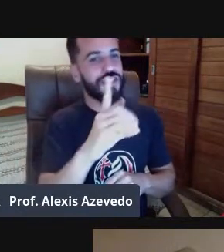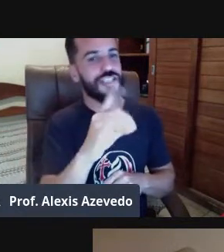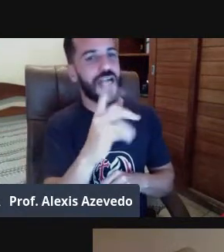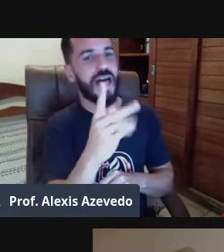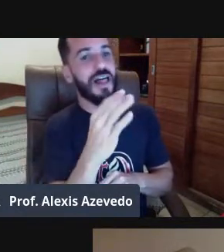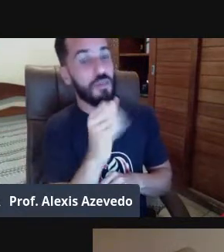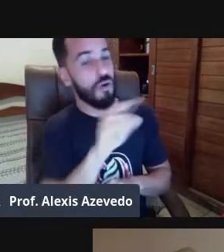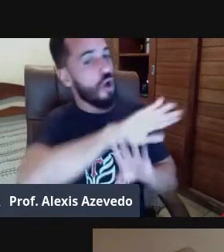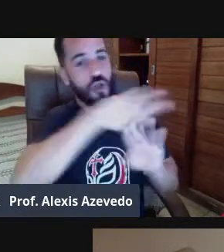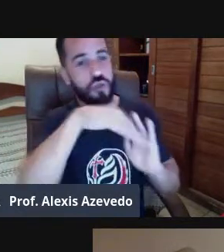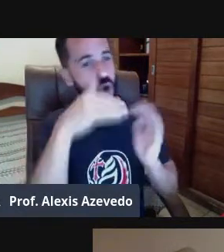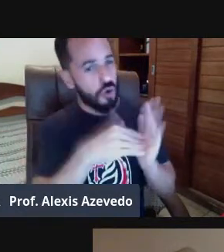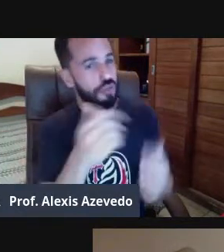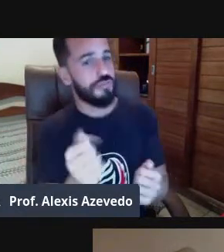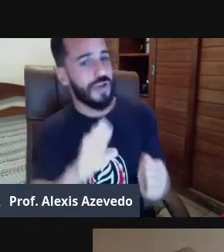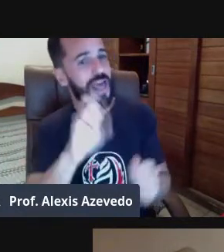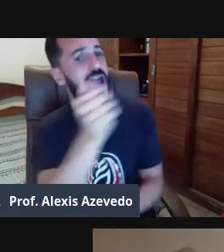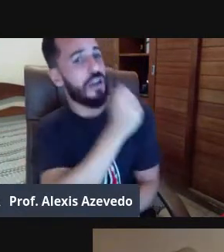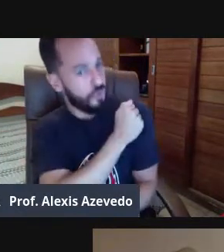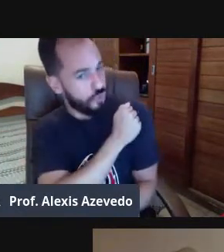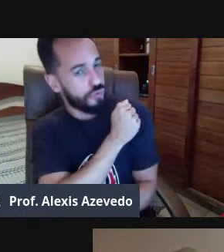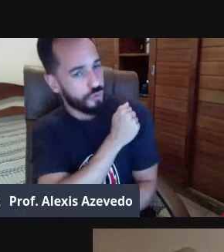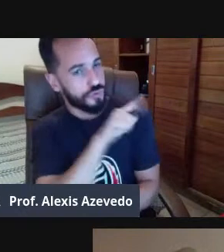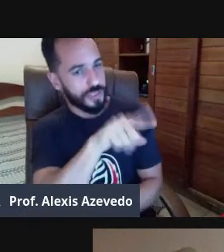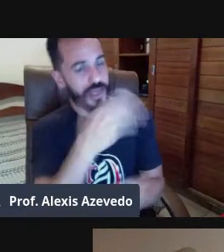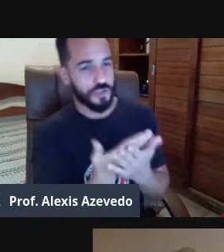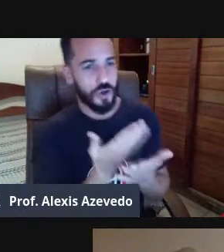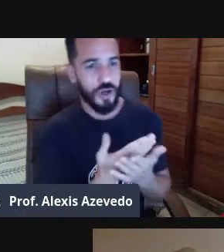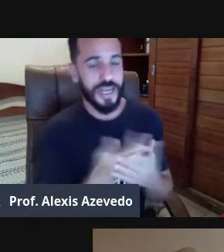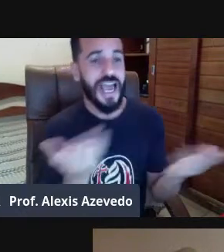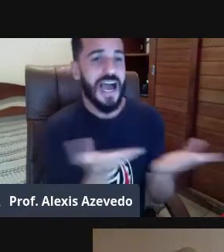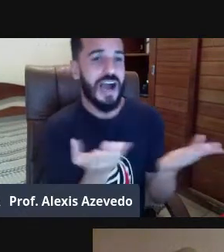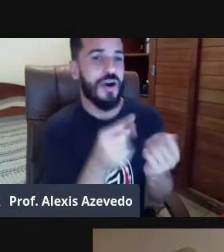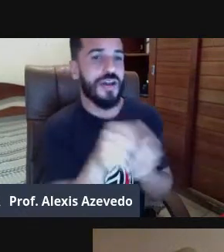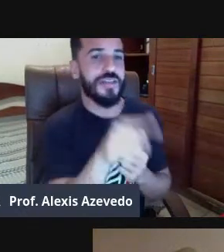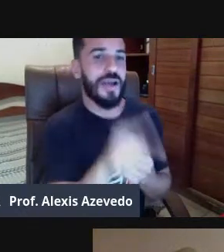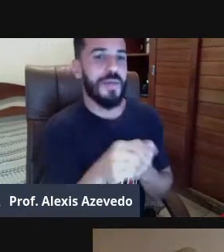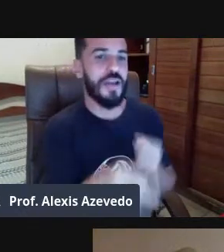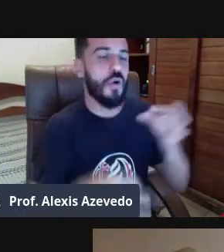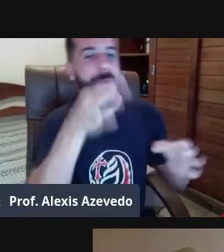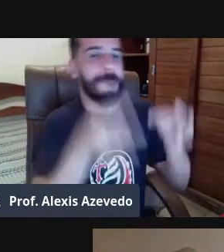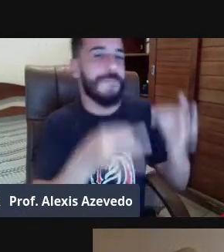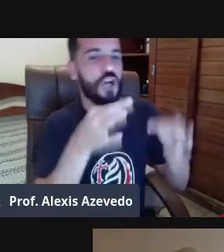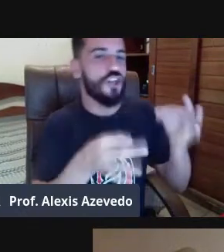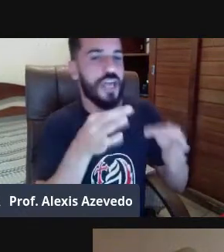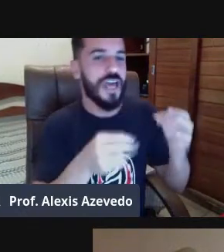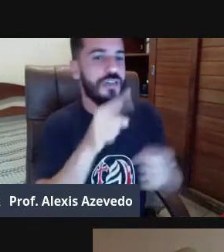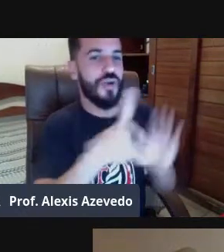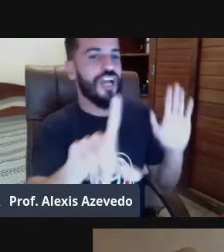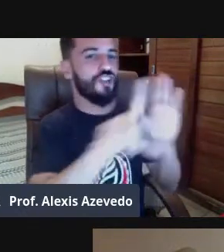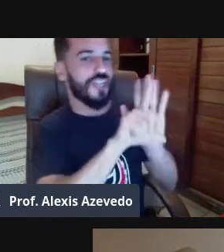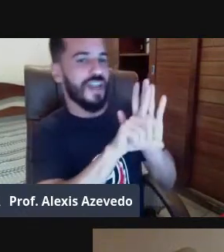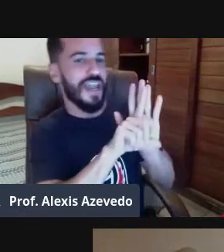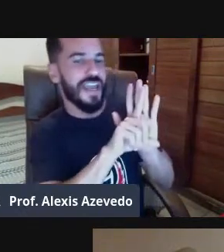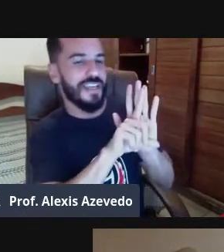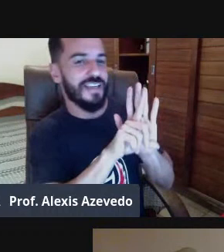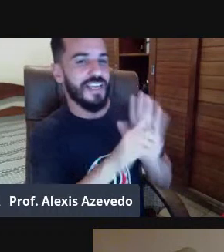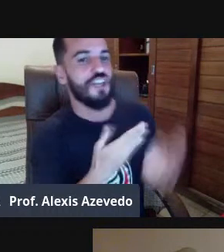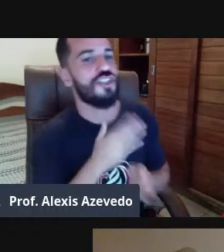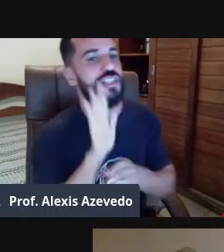com projetos de lei de incentivo, que é uma outra vertente também. Então, nós temos alunos de todas